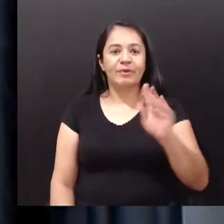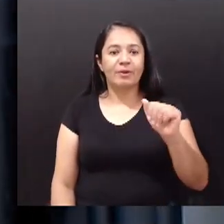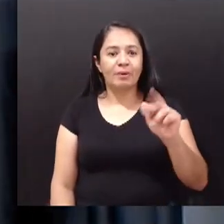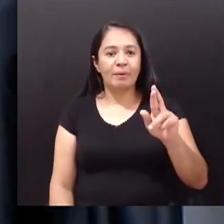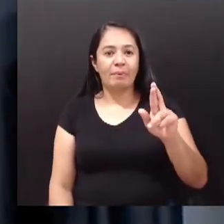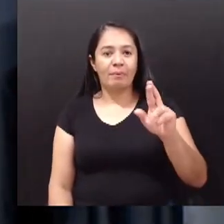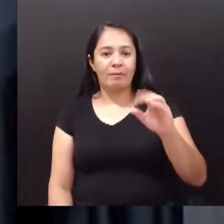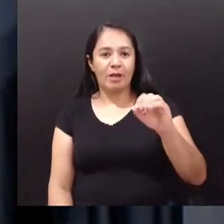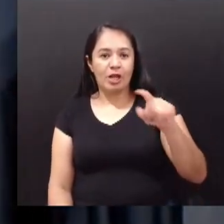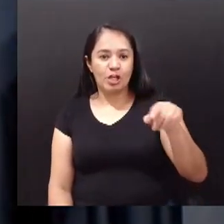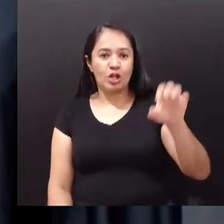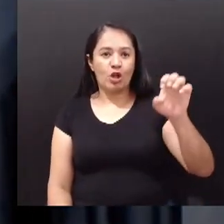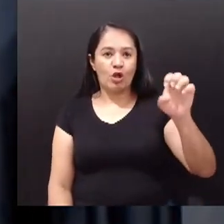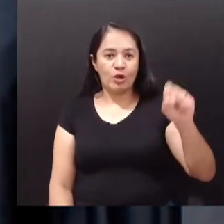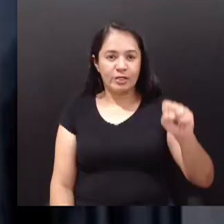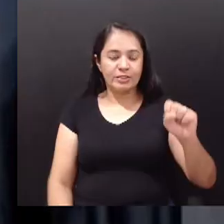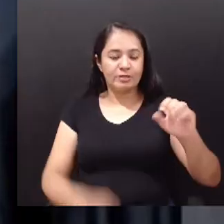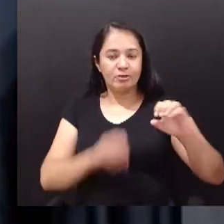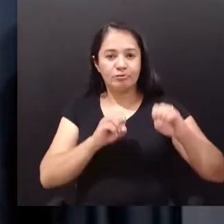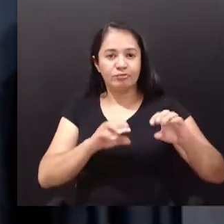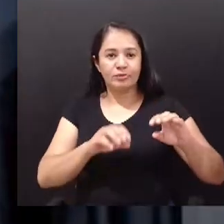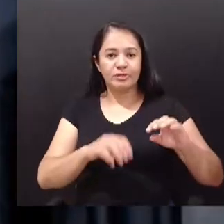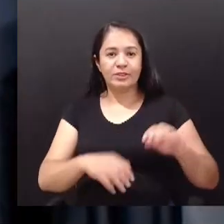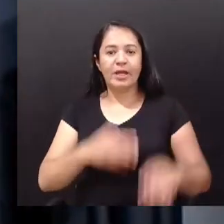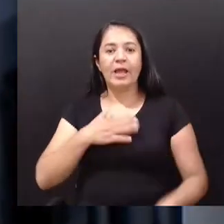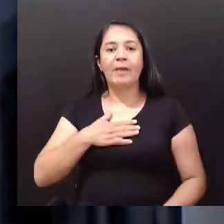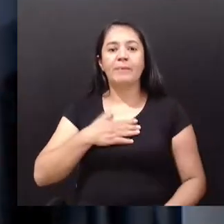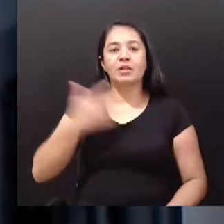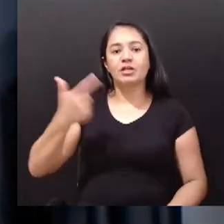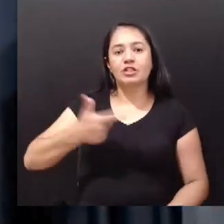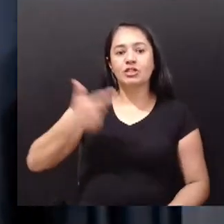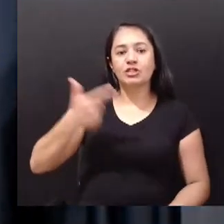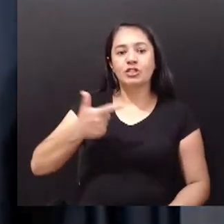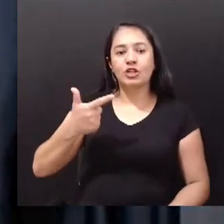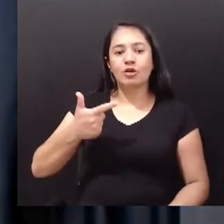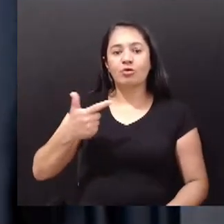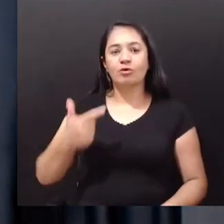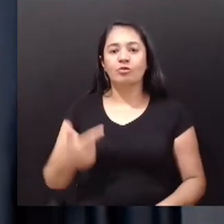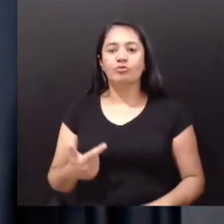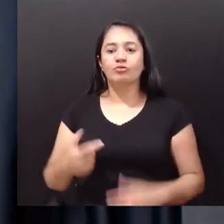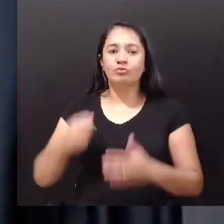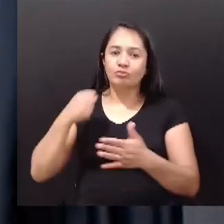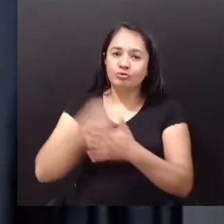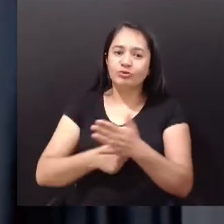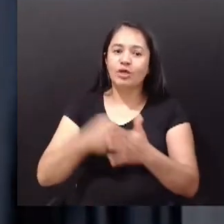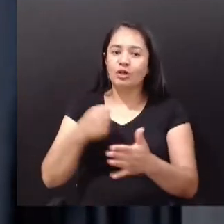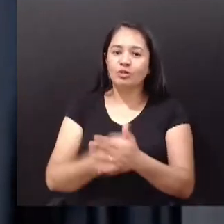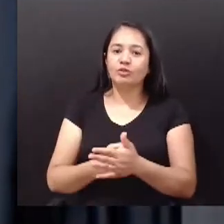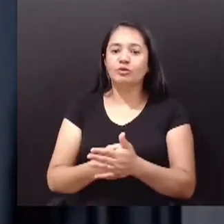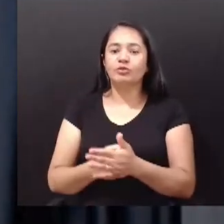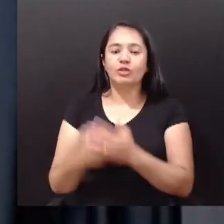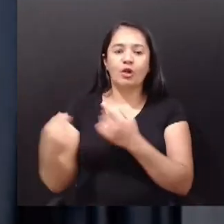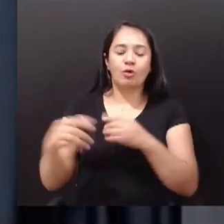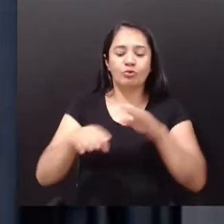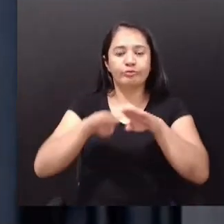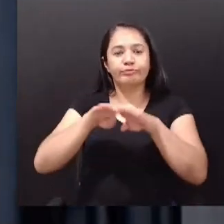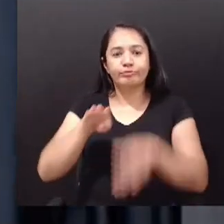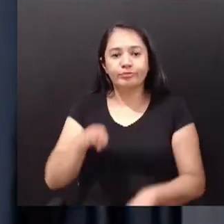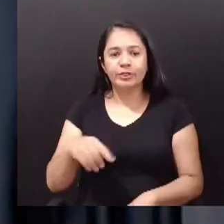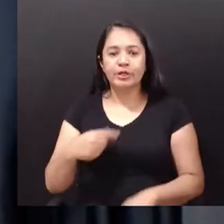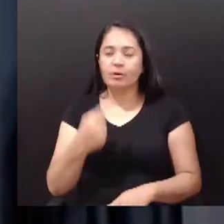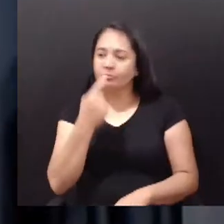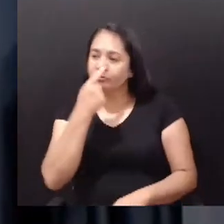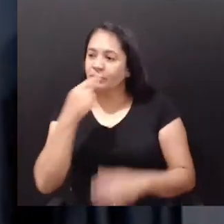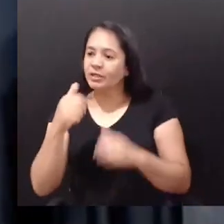educação se torna a minha segunda arma de combate às desigualdades, me aproximando de tantas crianças e adolescentes nos meus cursos de